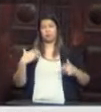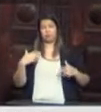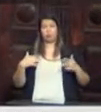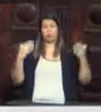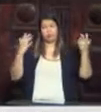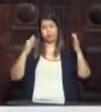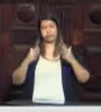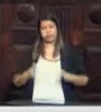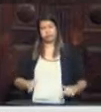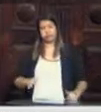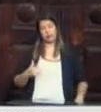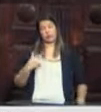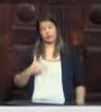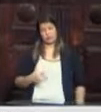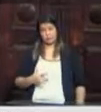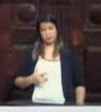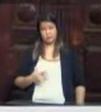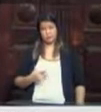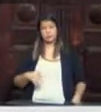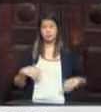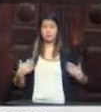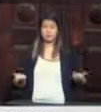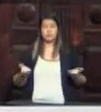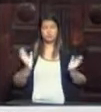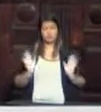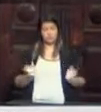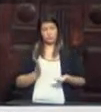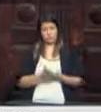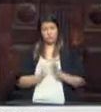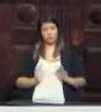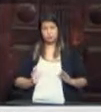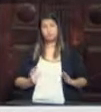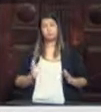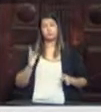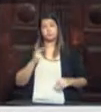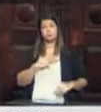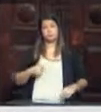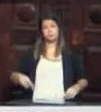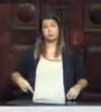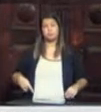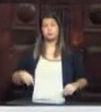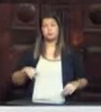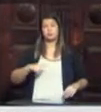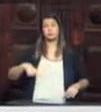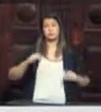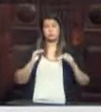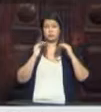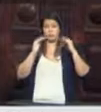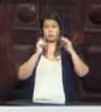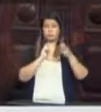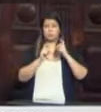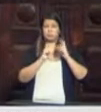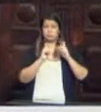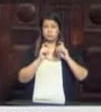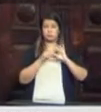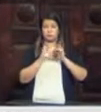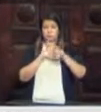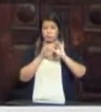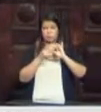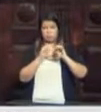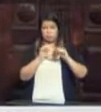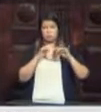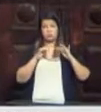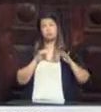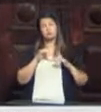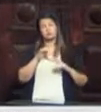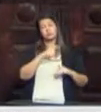uma pena. Então, já encerrando, senhor presidente, nessa discussão da autoridade pública olímpica, cabe o reconhecimento a tudo que ficou